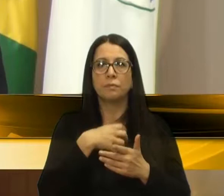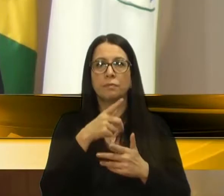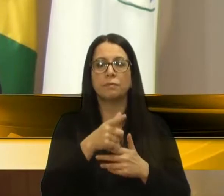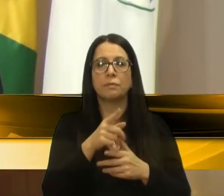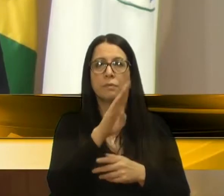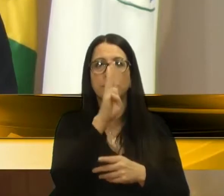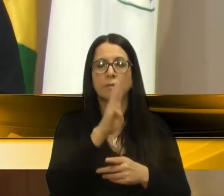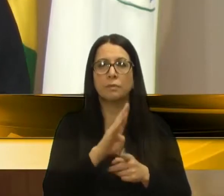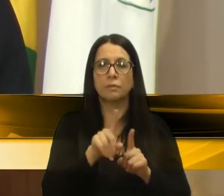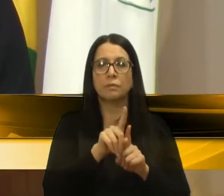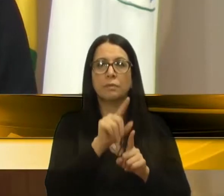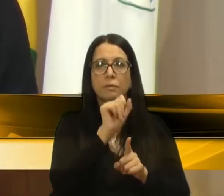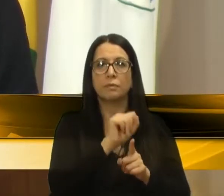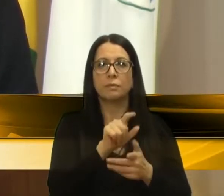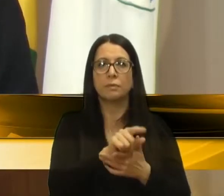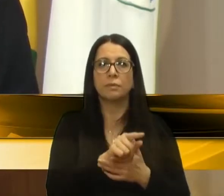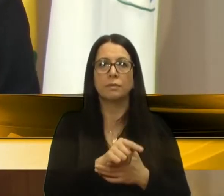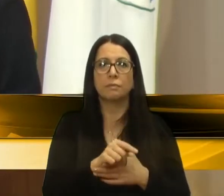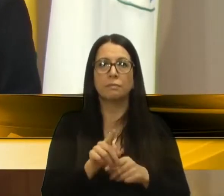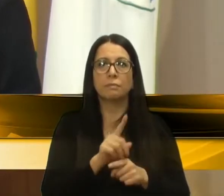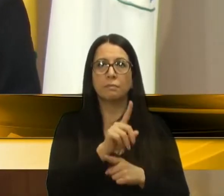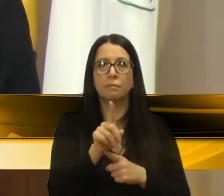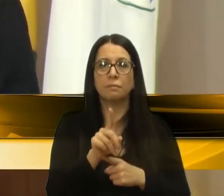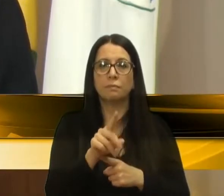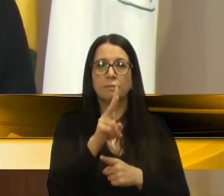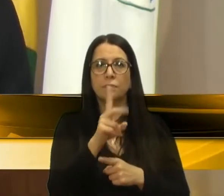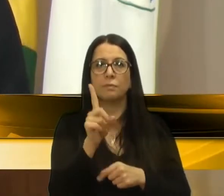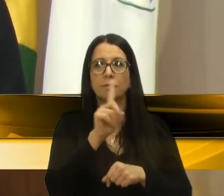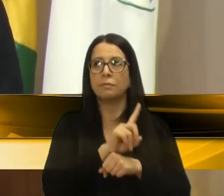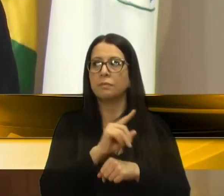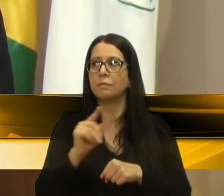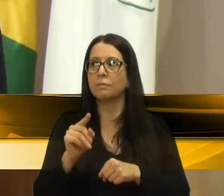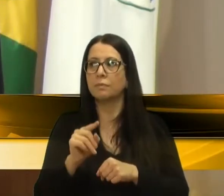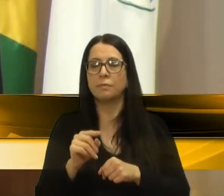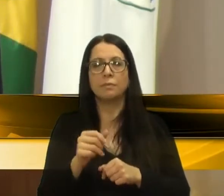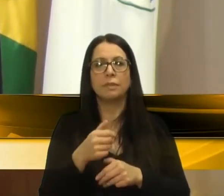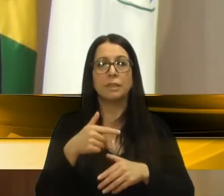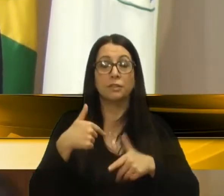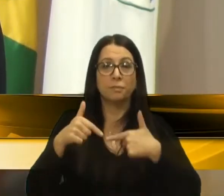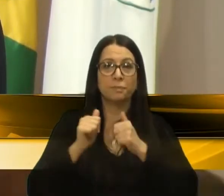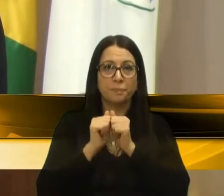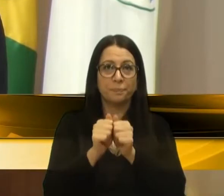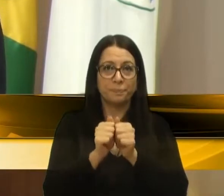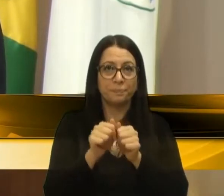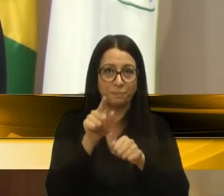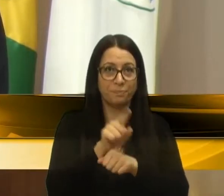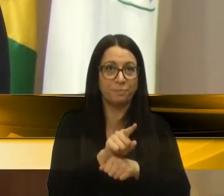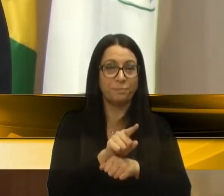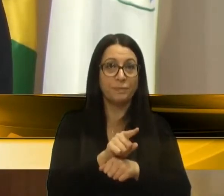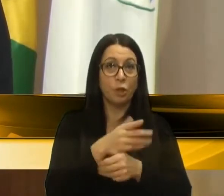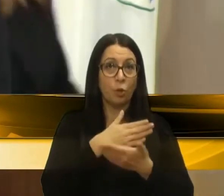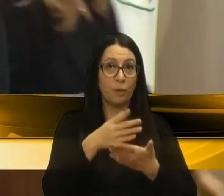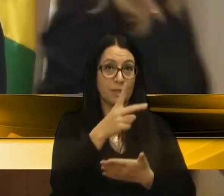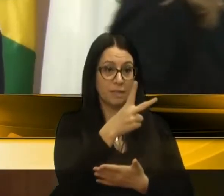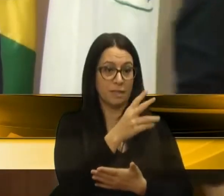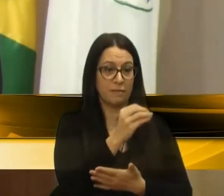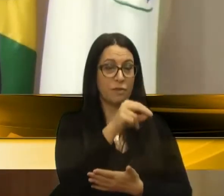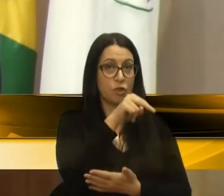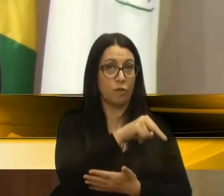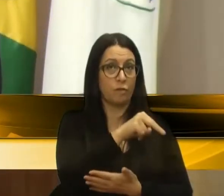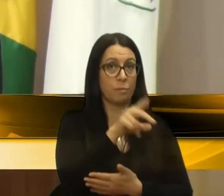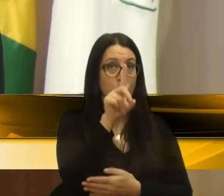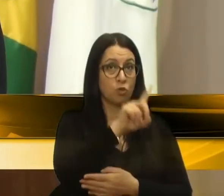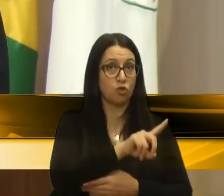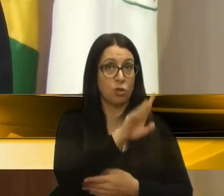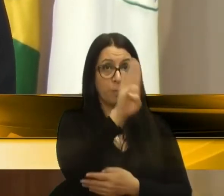no Brasil, a gente trabalha, na realidade, são 21 dias de ativismo, né? Ele se inicia, então, em 20 de novembro, que é o